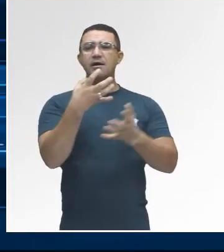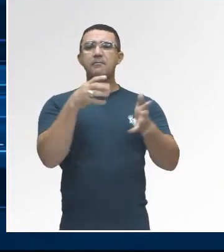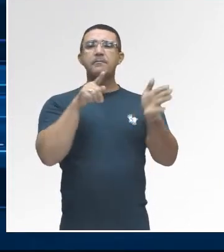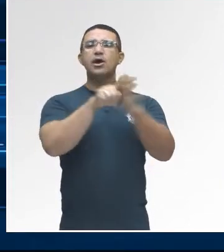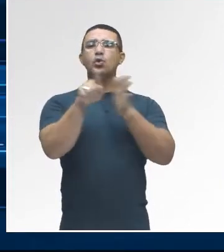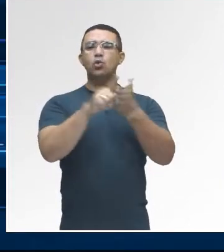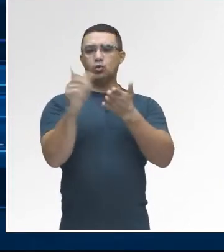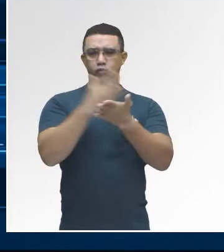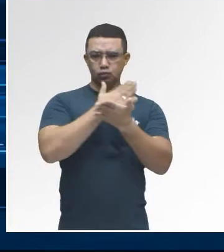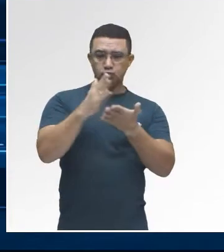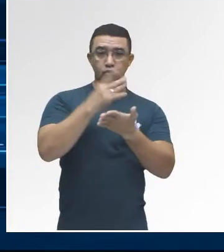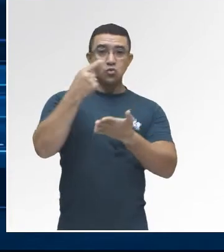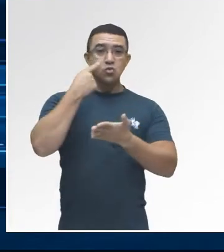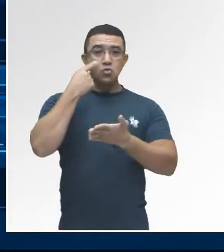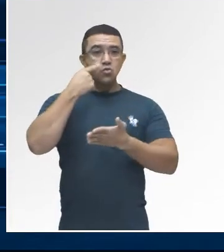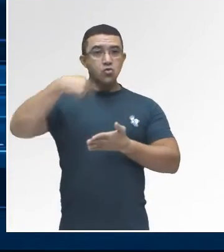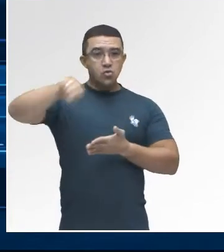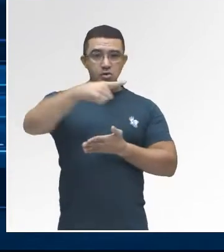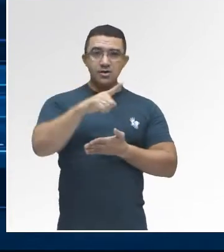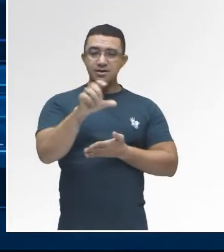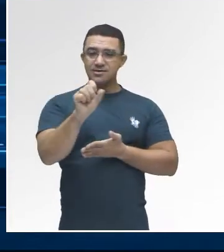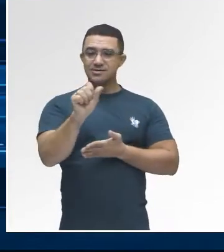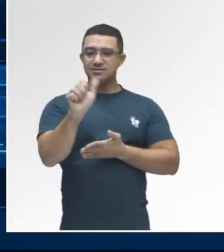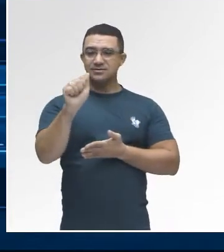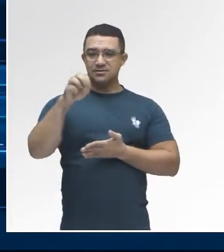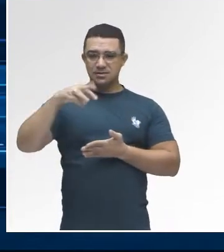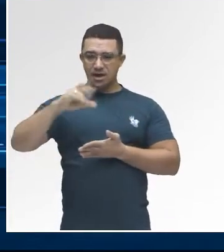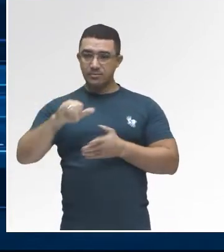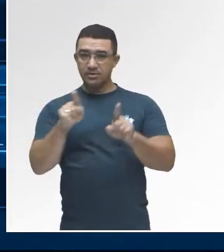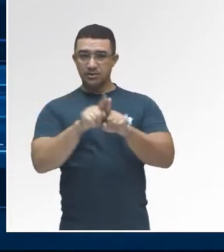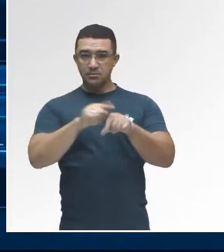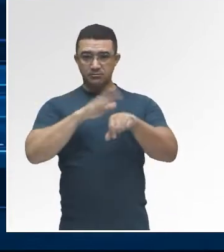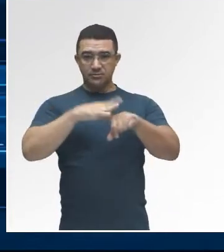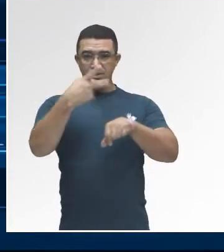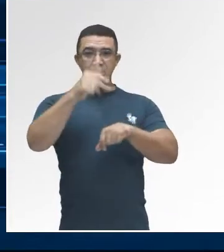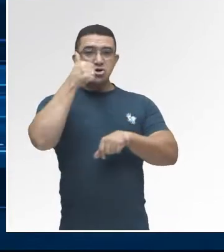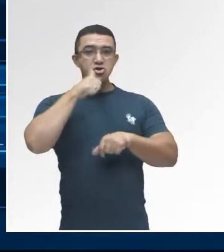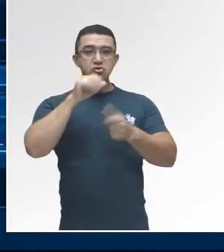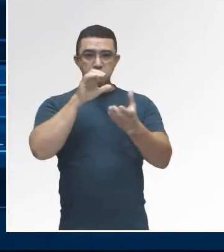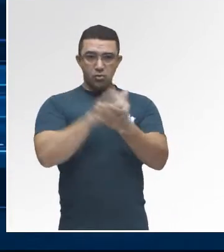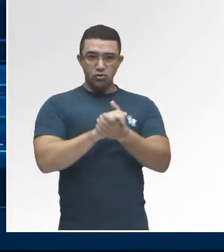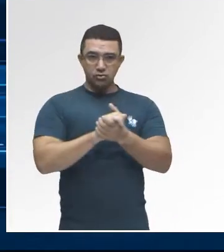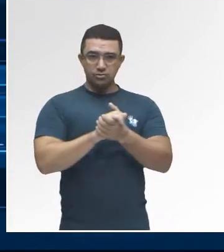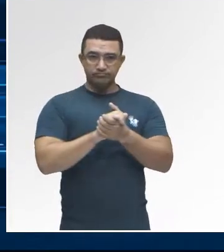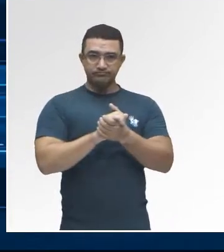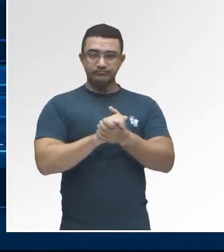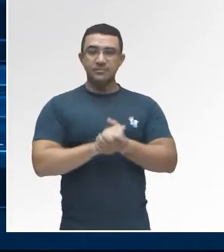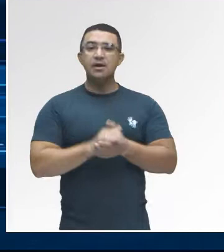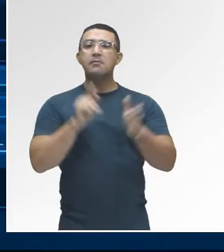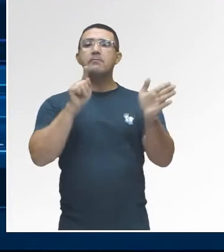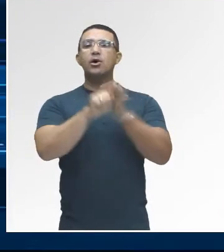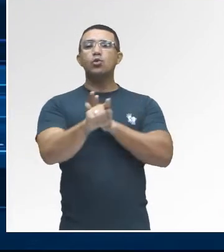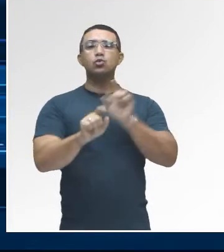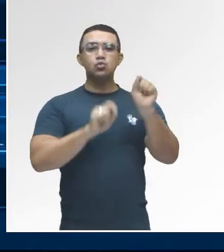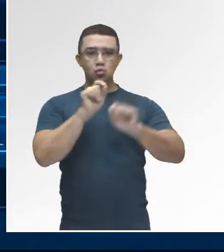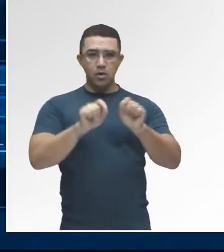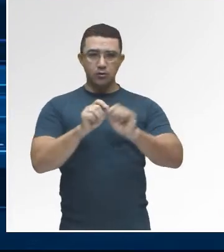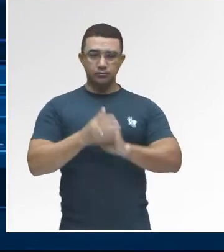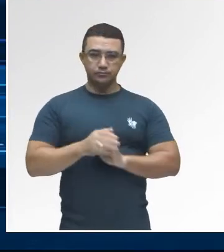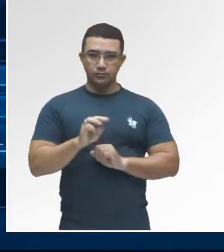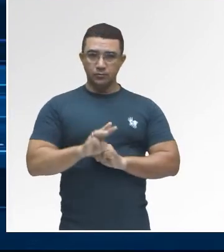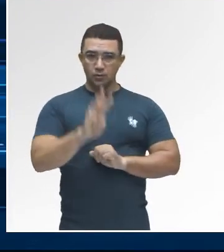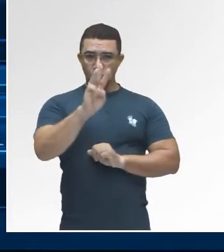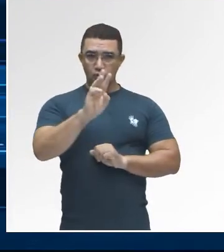Observe Sami e sua esposa Ikuko em uma situação, tá? A pergunta é, where